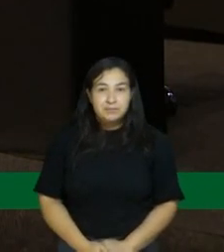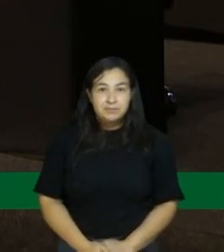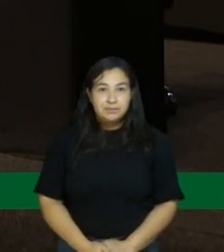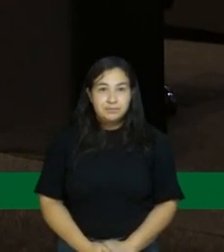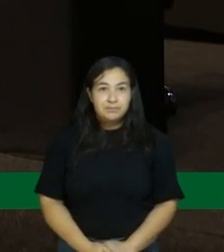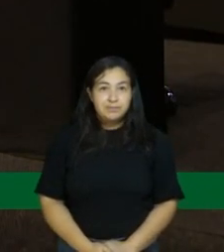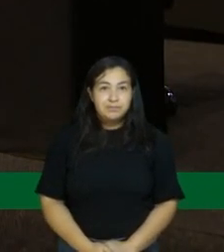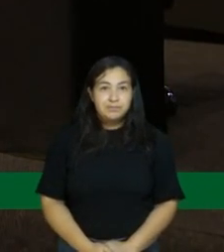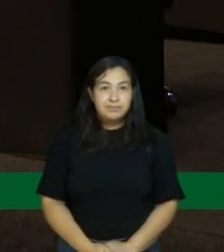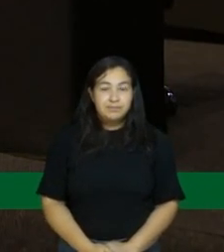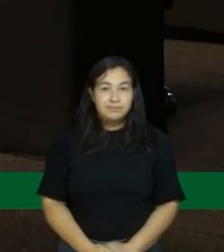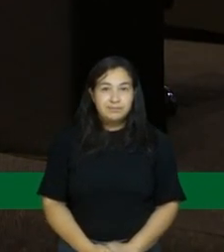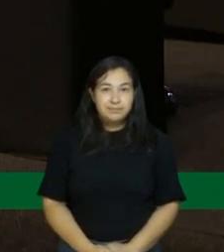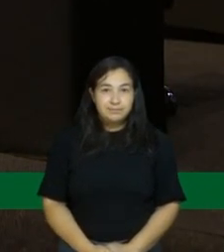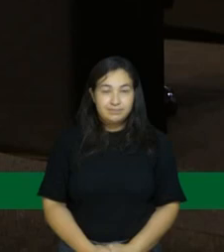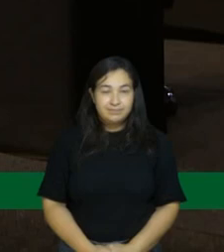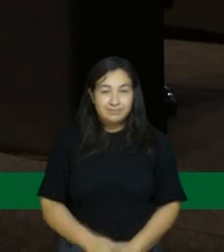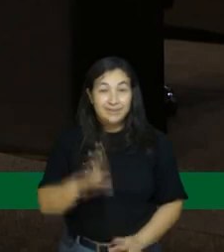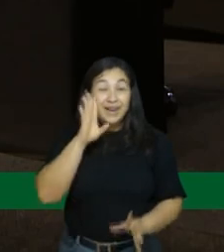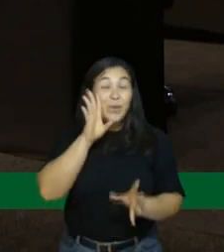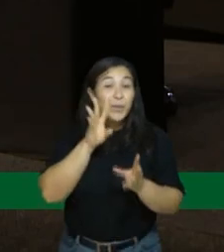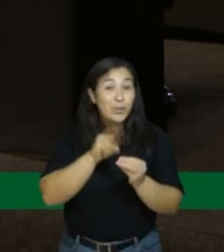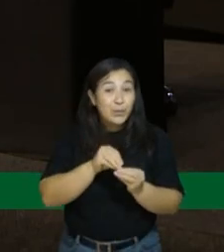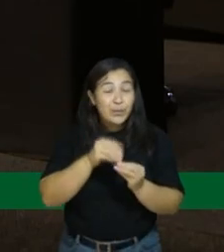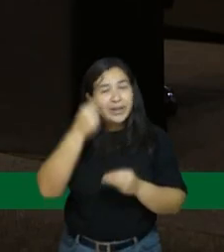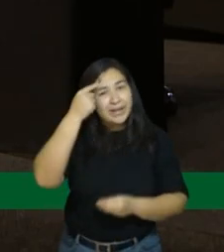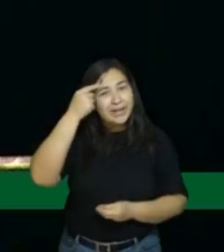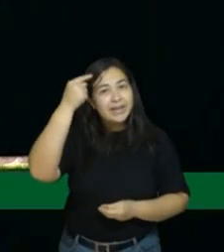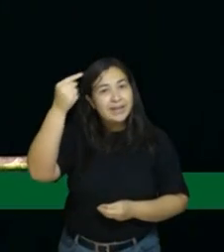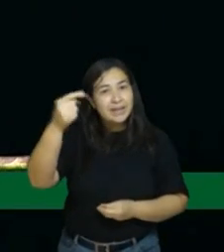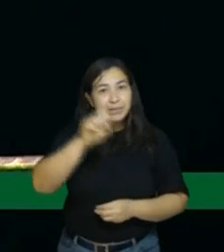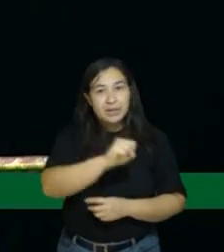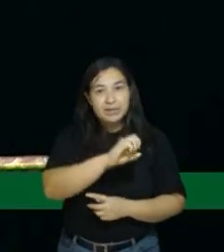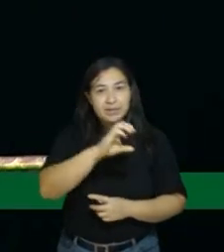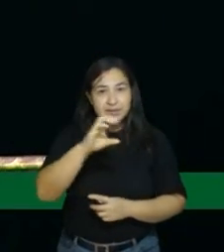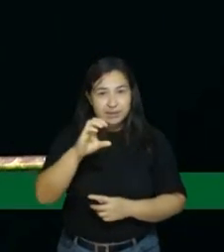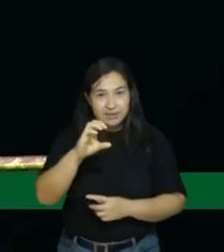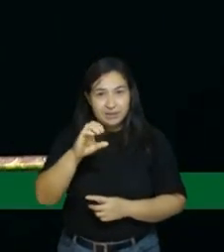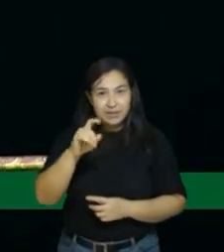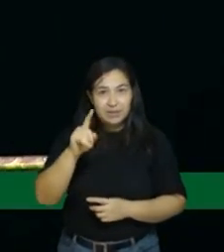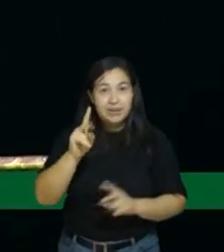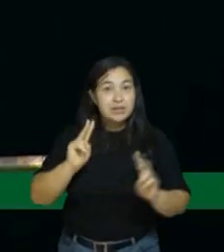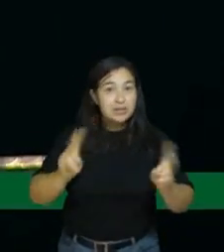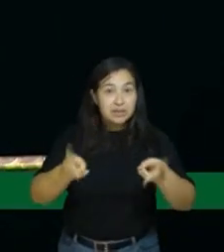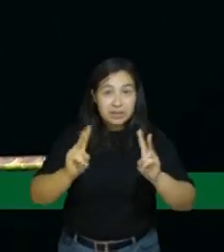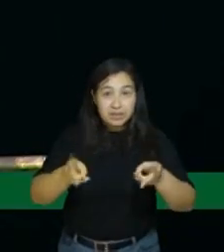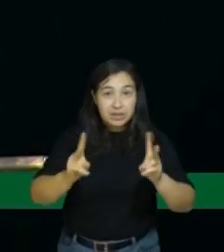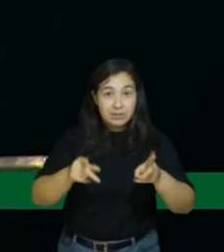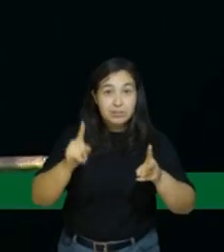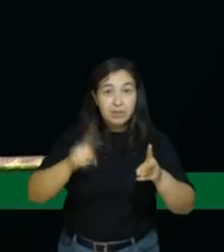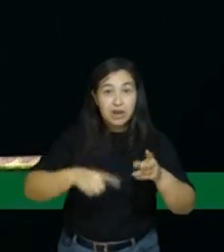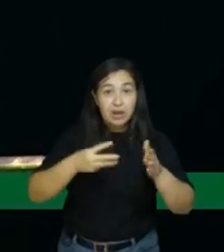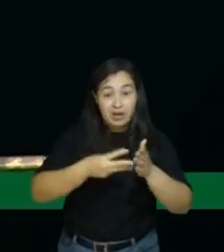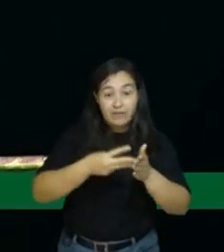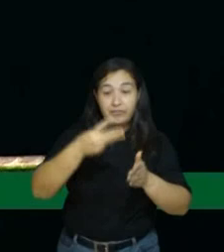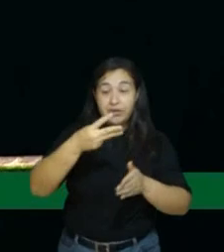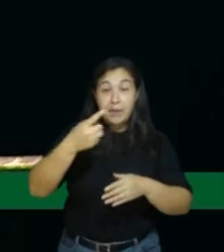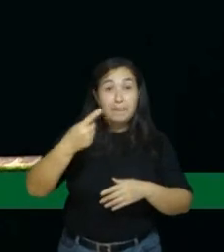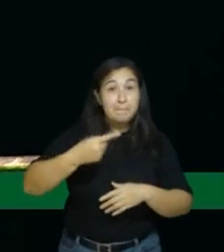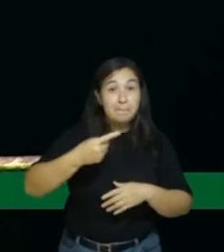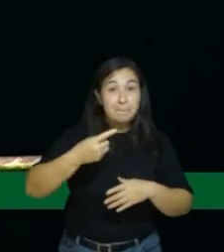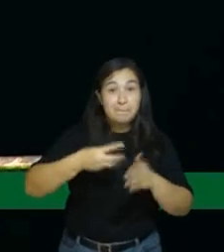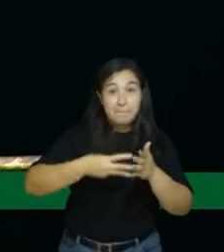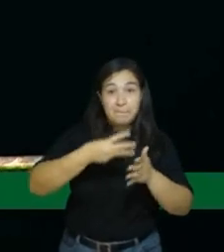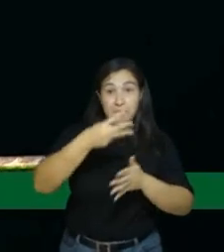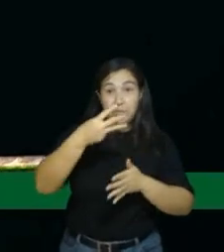concluir 30 segundos Obrigado só vou concluir então Lembrando que Santa Catarina sempre fica entre os três primeiros do Brasil nas